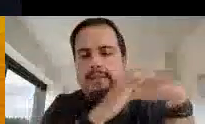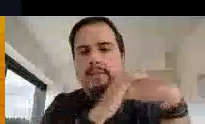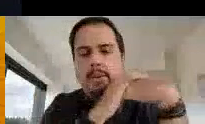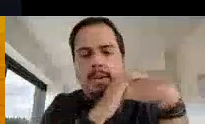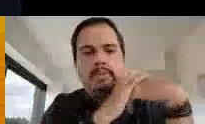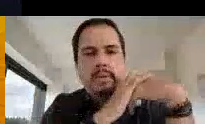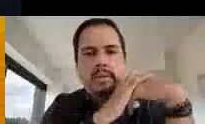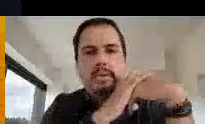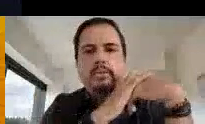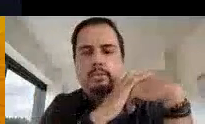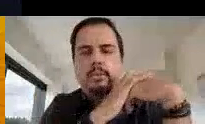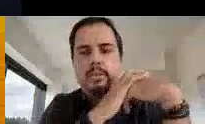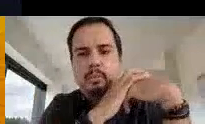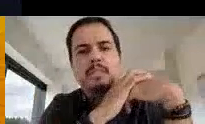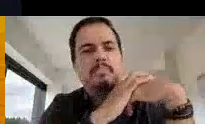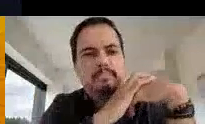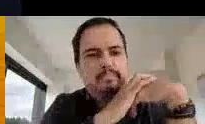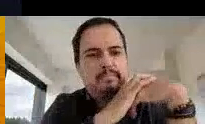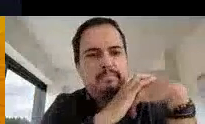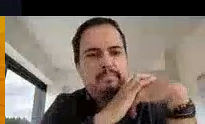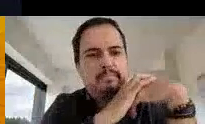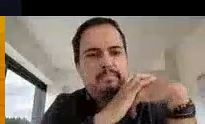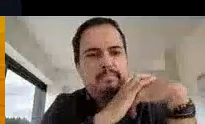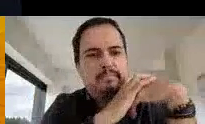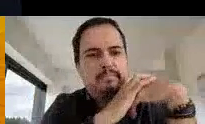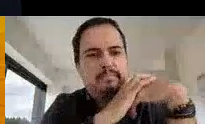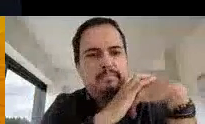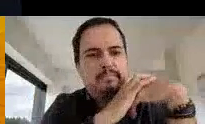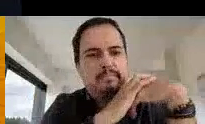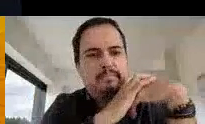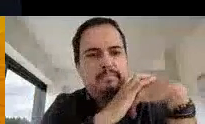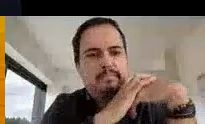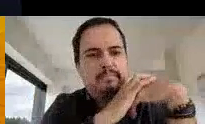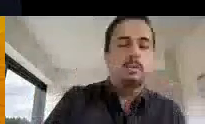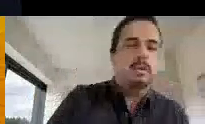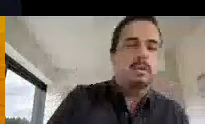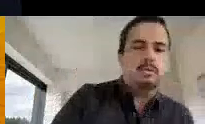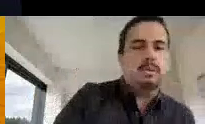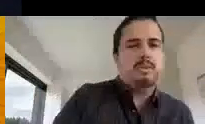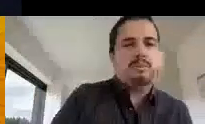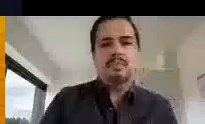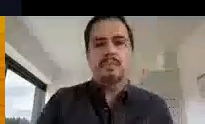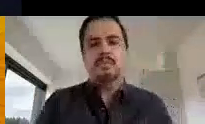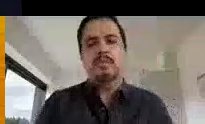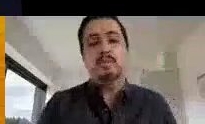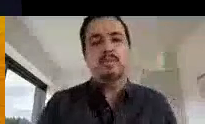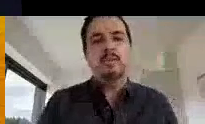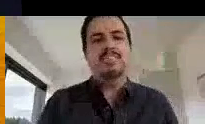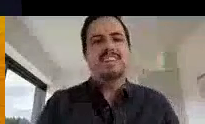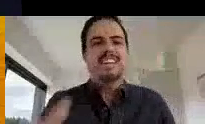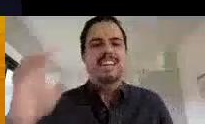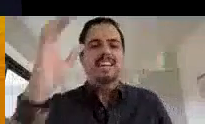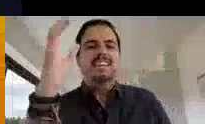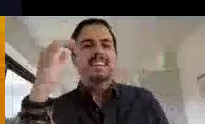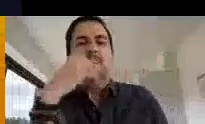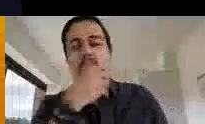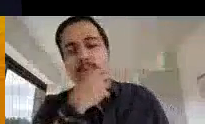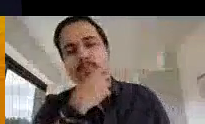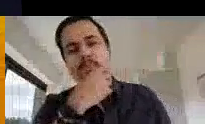eu tenho 5 anos que eu cresço 5% ao mês. Puta, muito legal. 5% ao ano, 5% ao mês seria maravilhoso, 5%